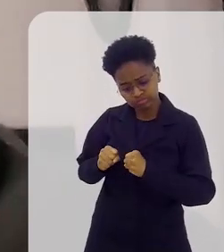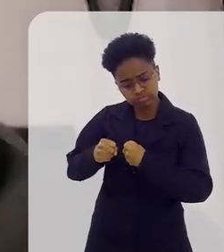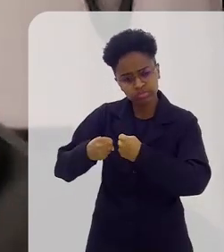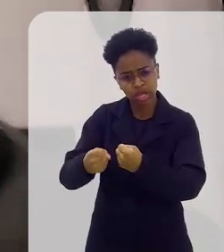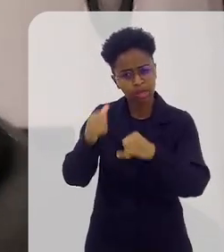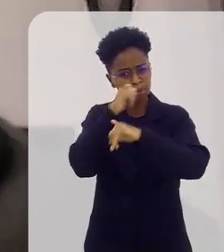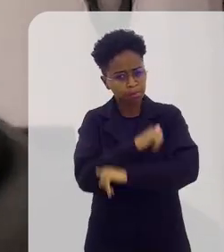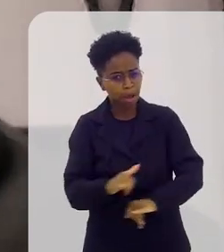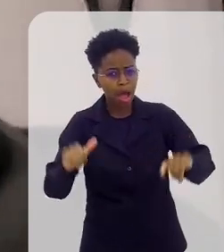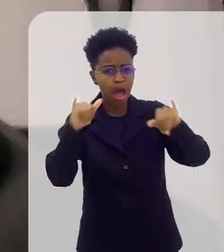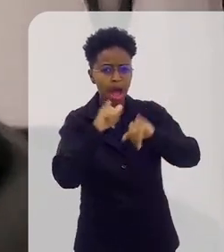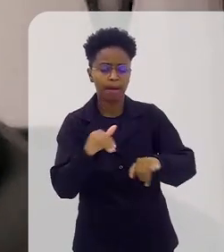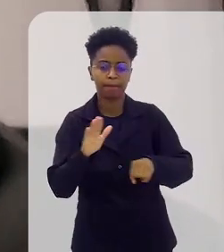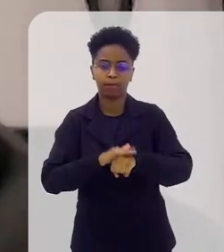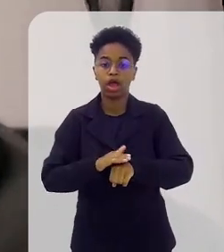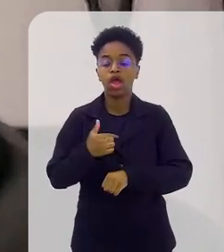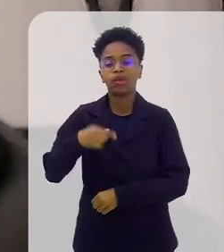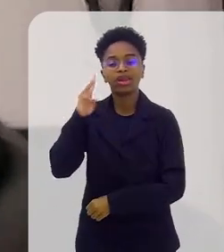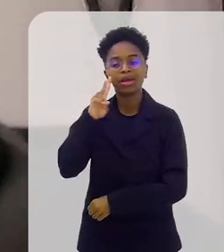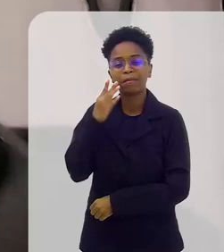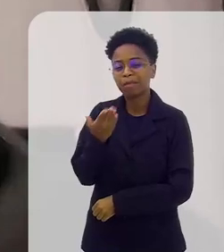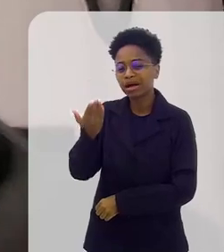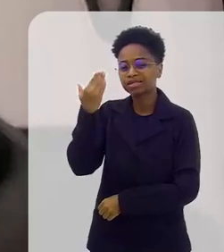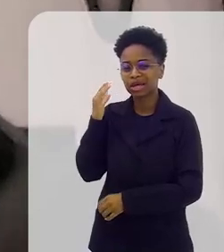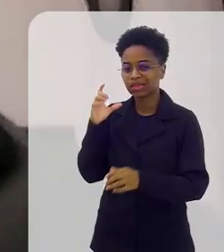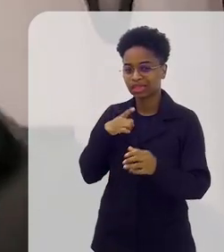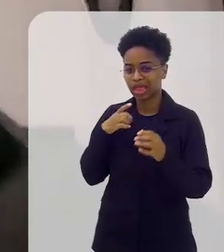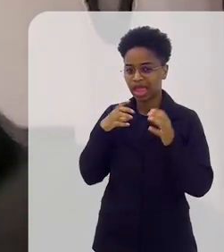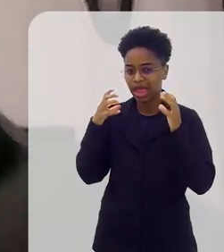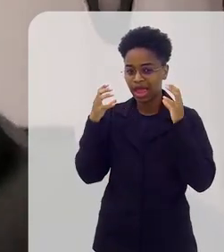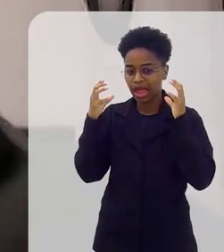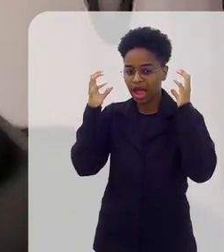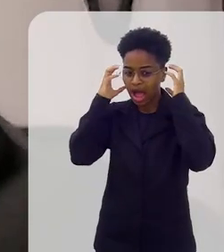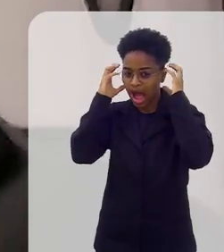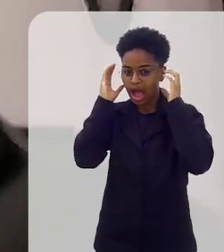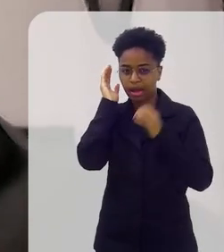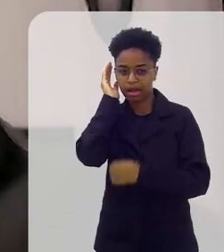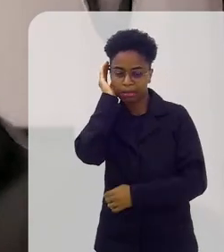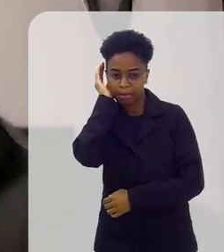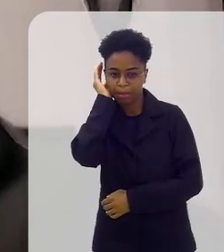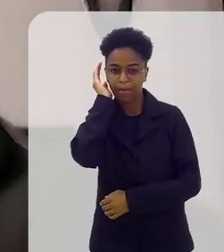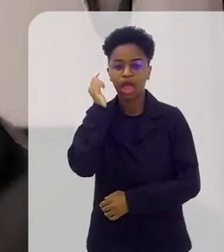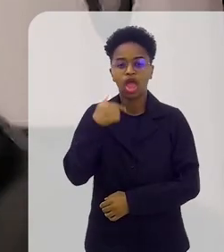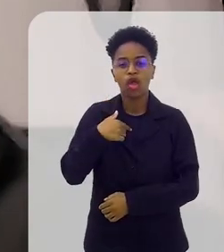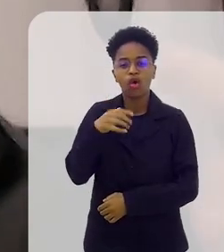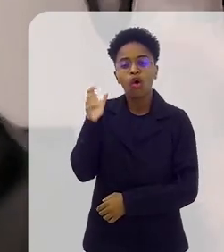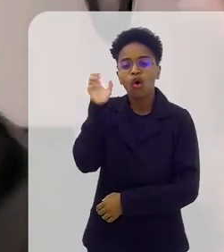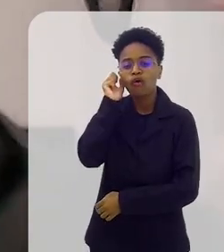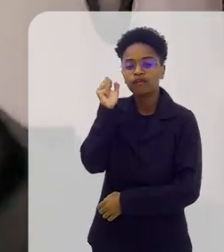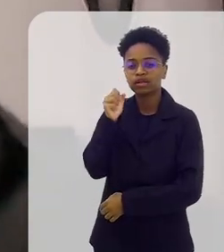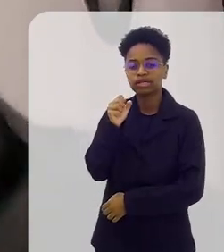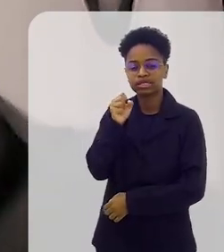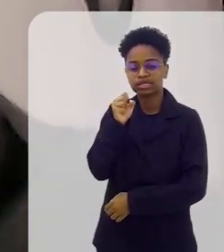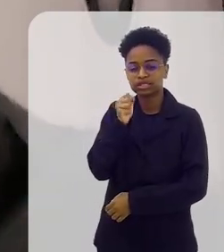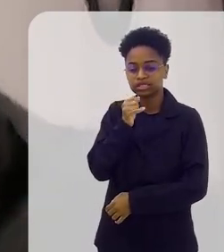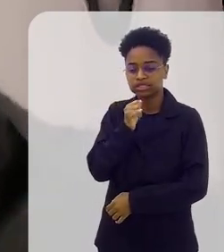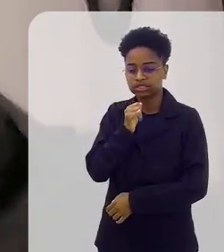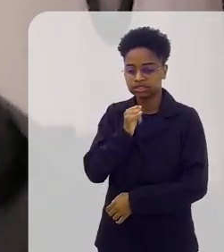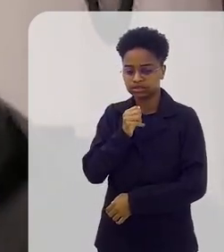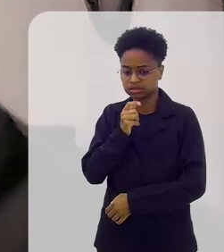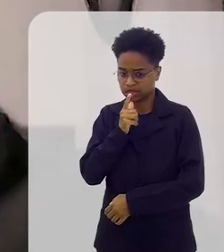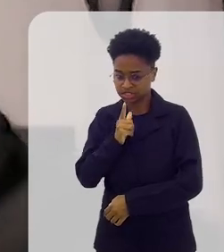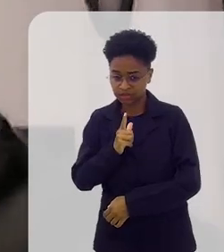que correr atrás da sua divulgação. Eu lembro do tempo da rádio, né? Eu ficava ouvindo aquela